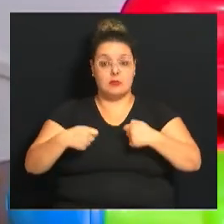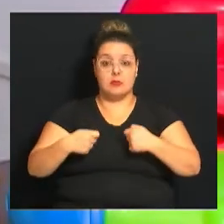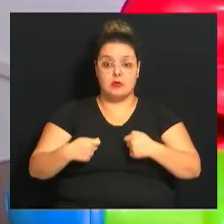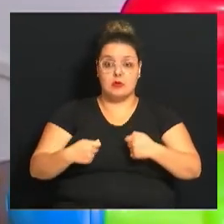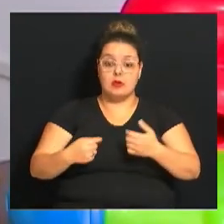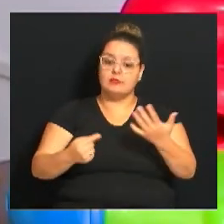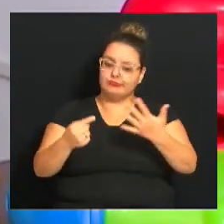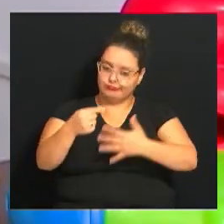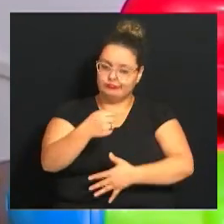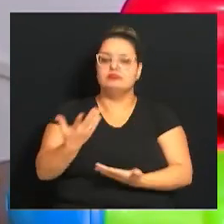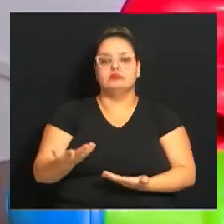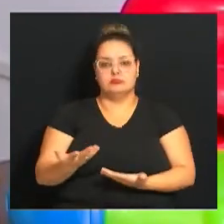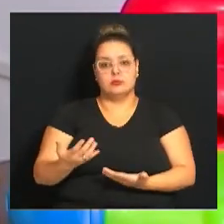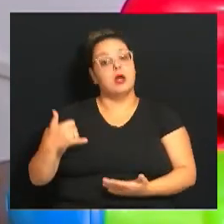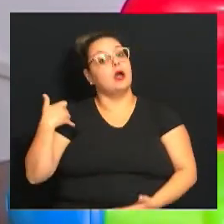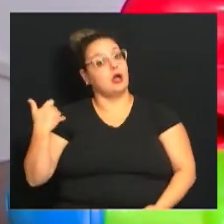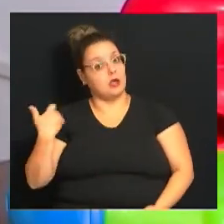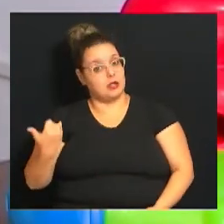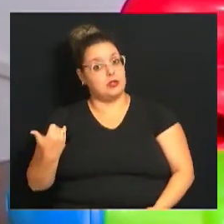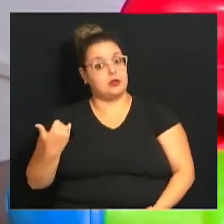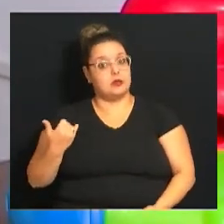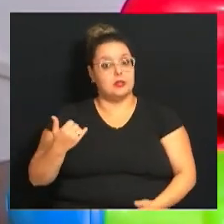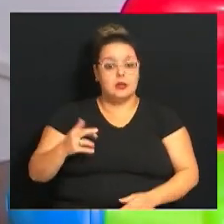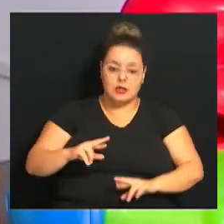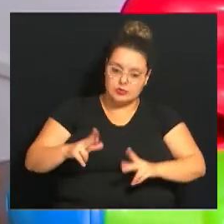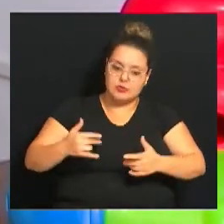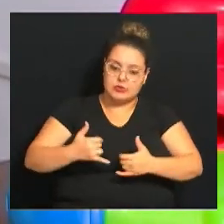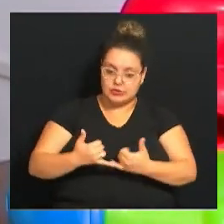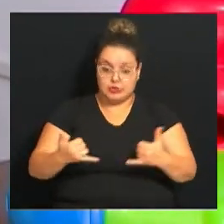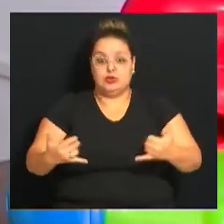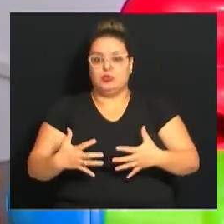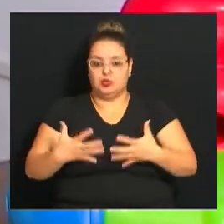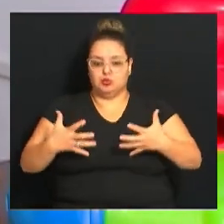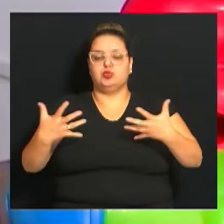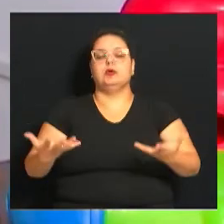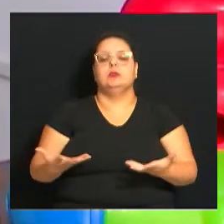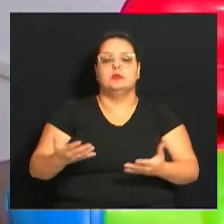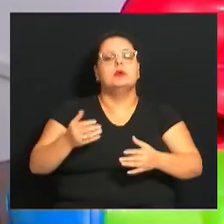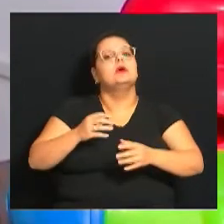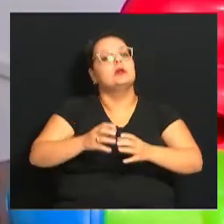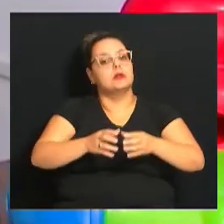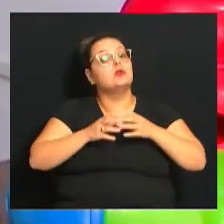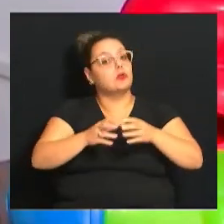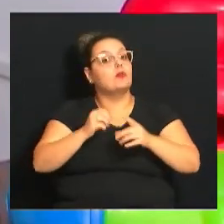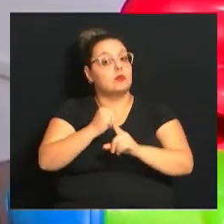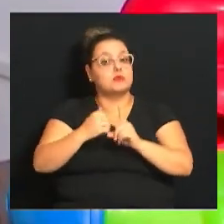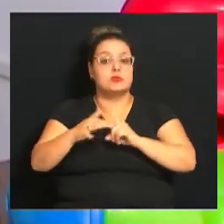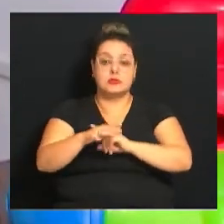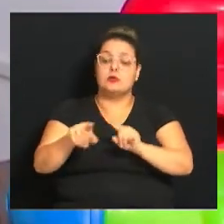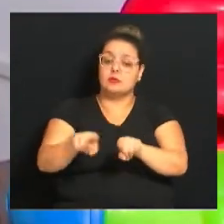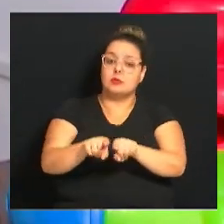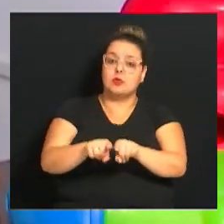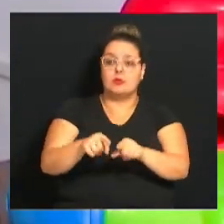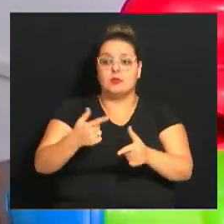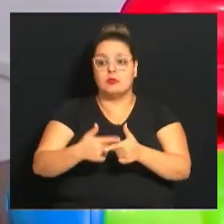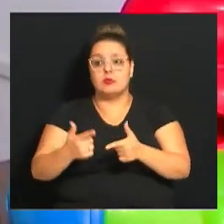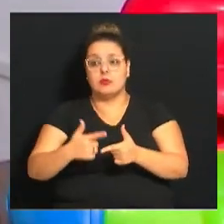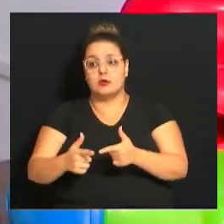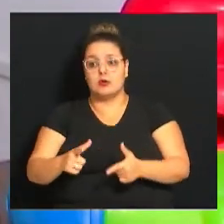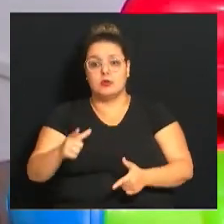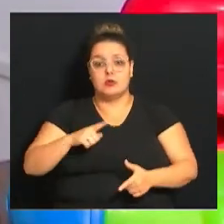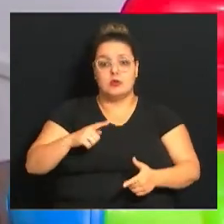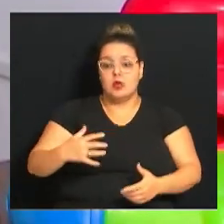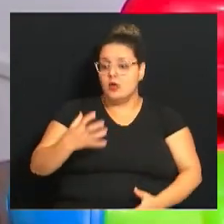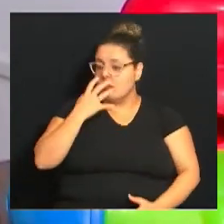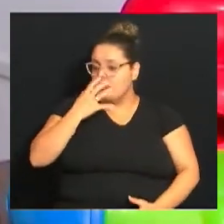duas situações, a idade, a diferença de energia e a questão da sociabilização para você não ter um problema. Bem como, eu tenho um cachorro muito agitado,